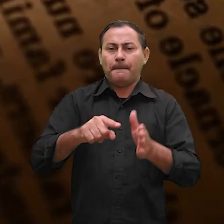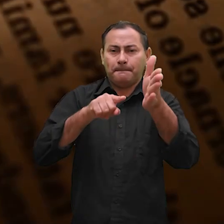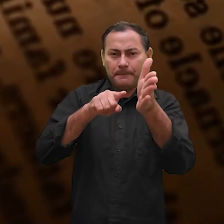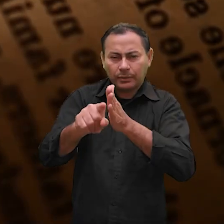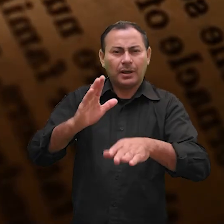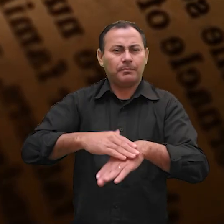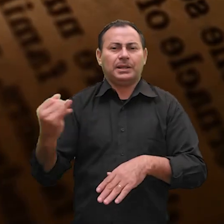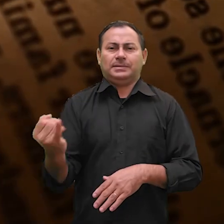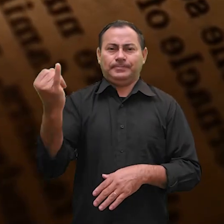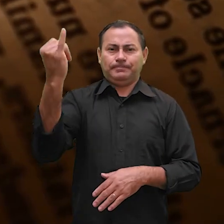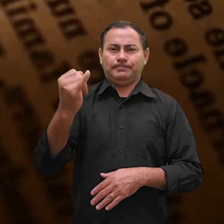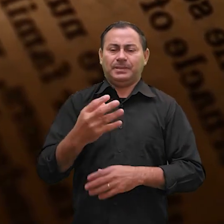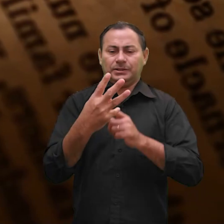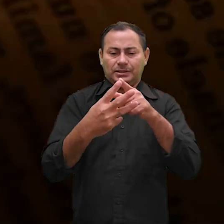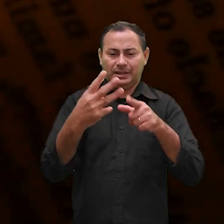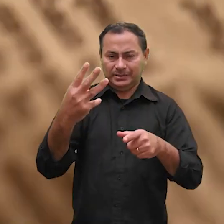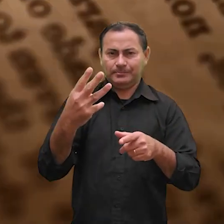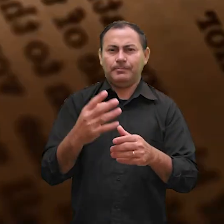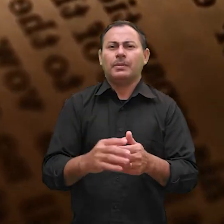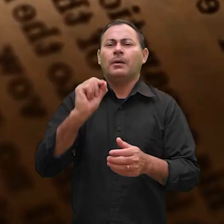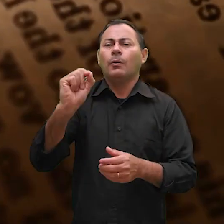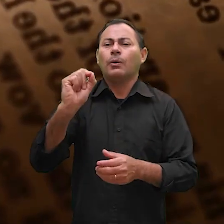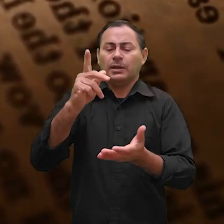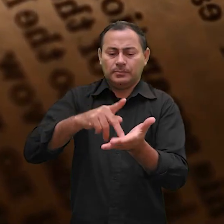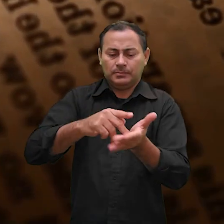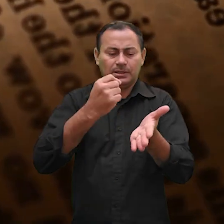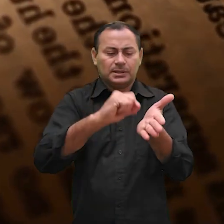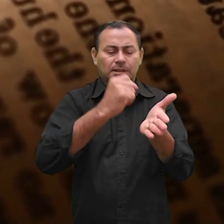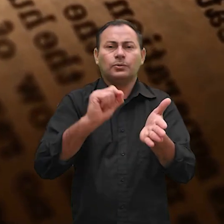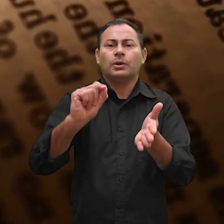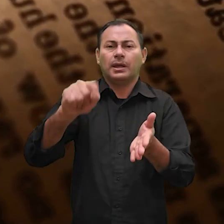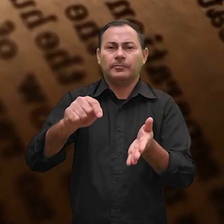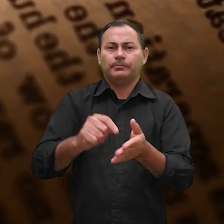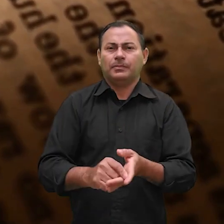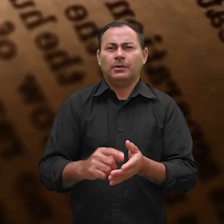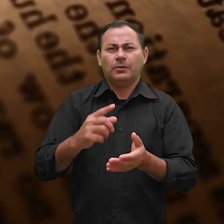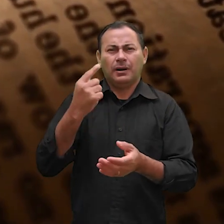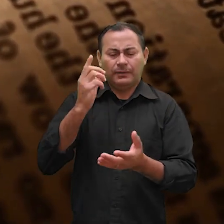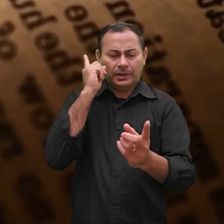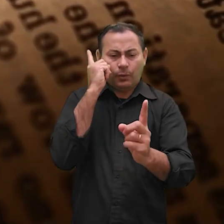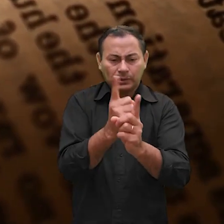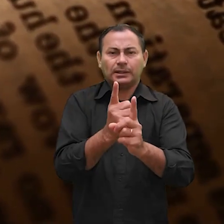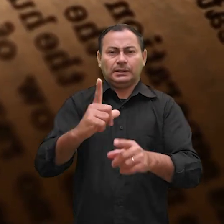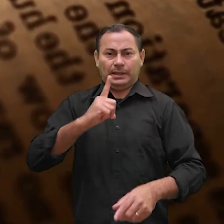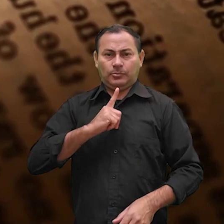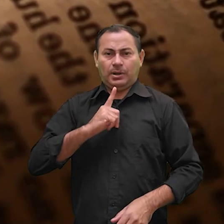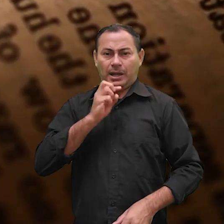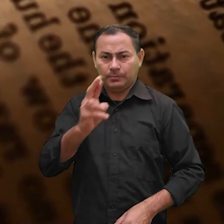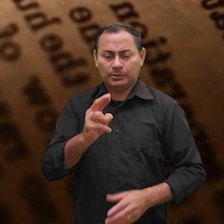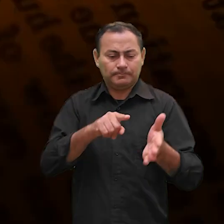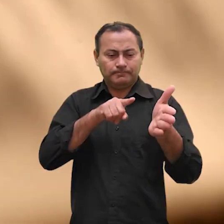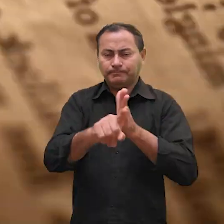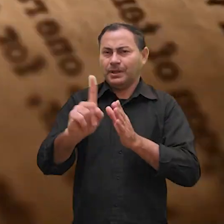essa é a pergunta mais importante das 3. O que está realmente escrito? Uma vez encontrada a resposta para